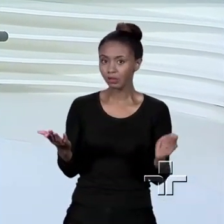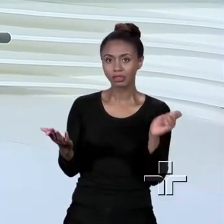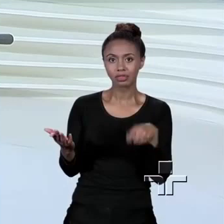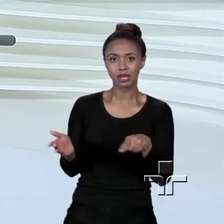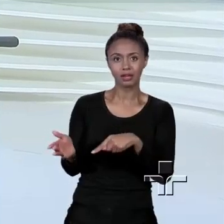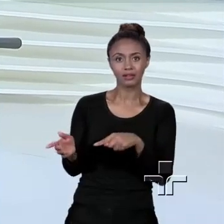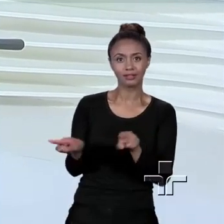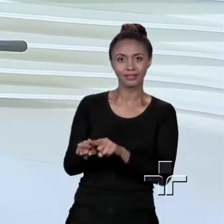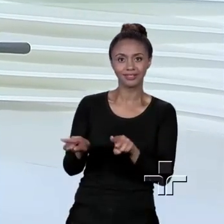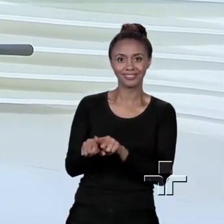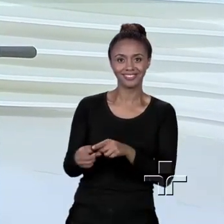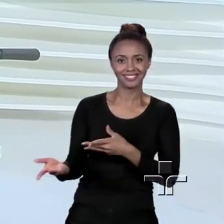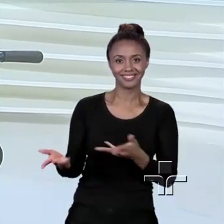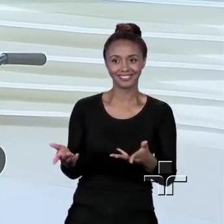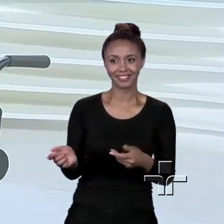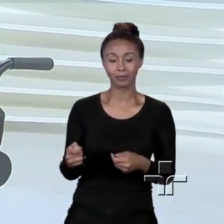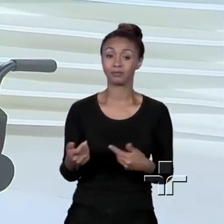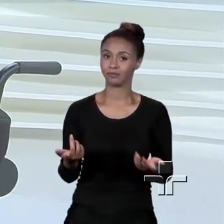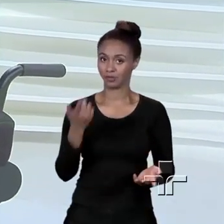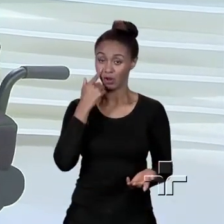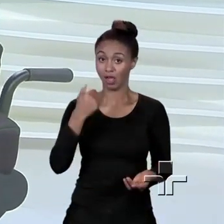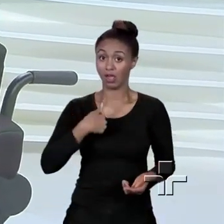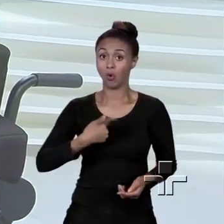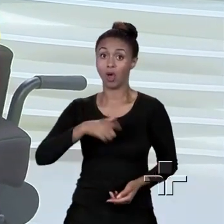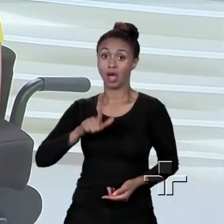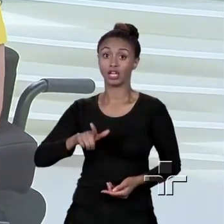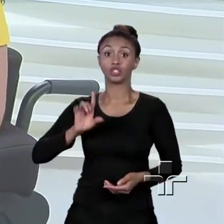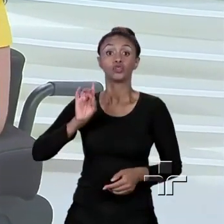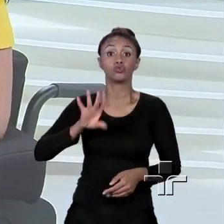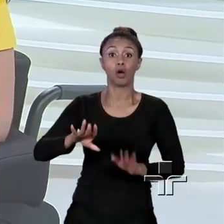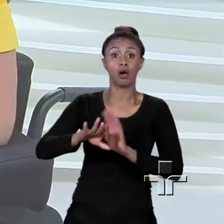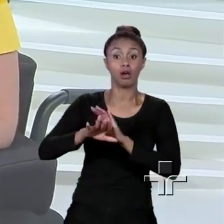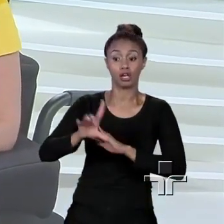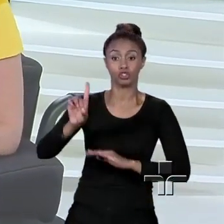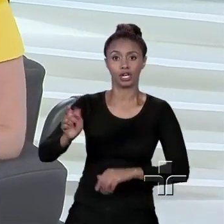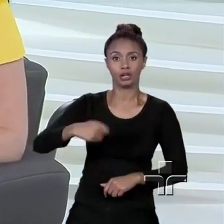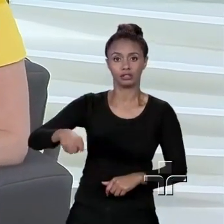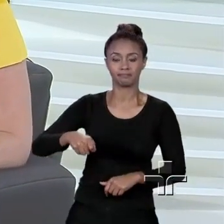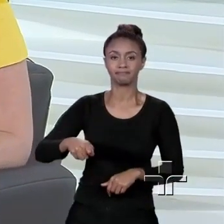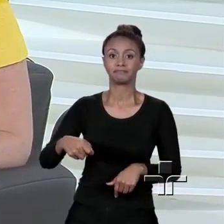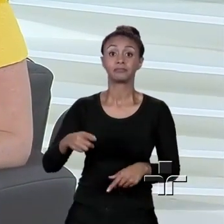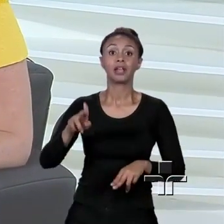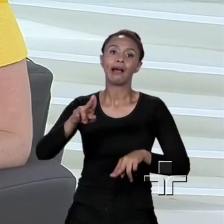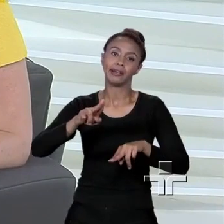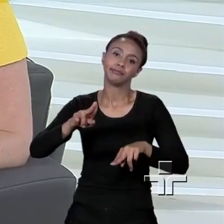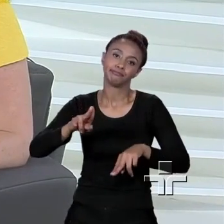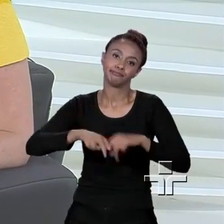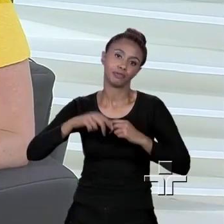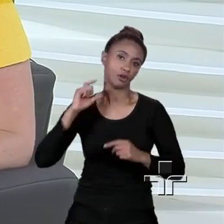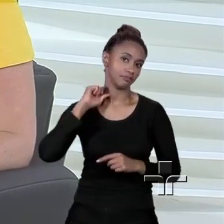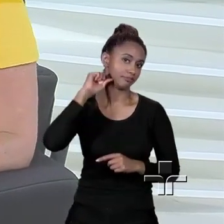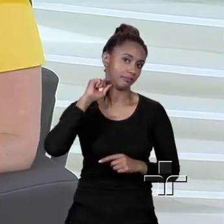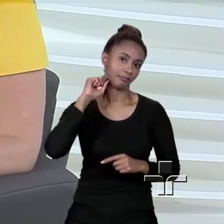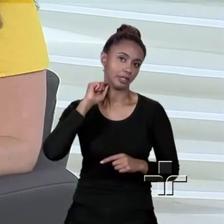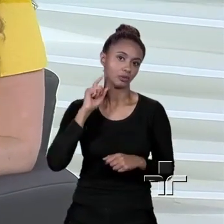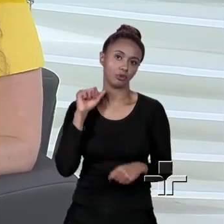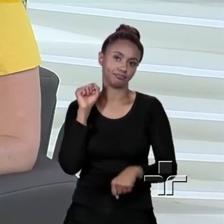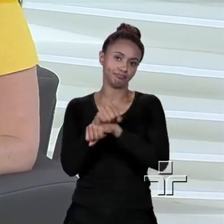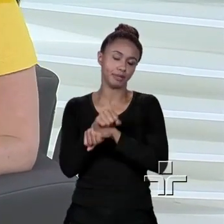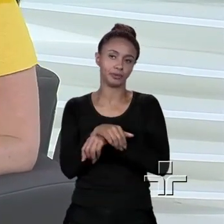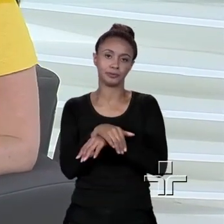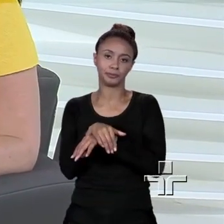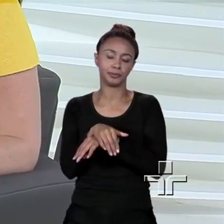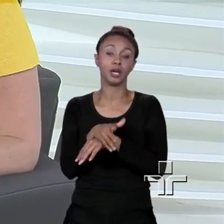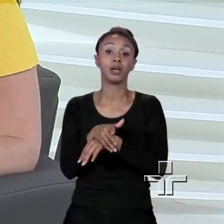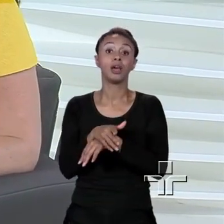direito? Então, olha, eu era a destra, aí eu quebrei o pescoço e eu virei nada, porque eu não me mexia mais. Aí depois